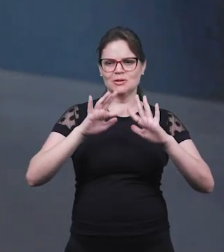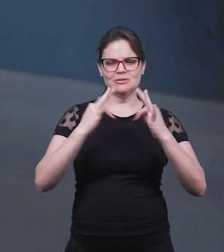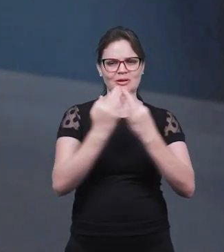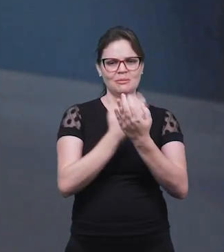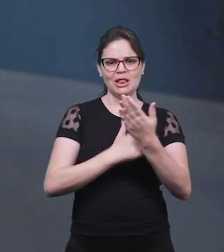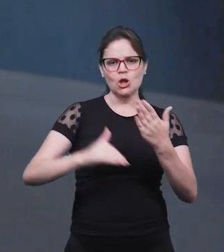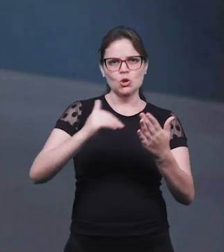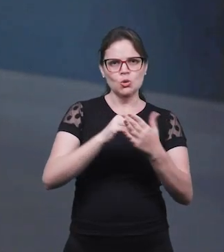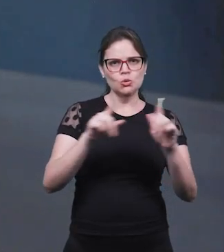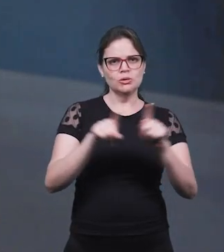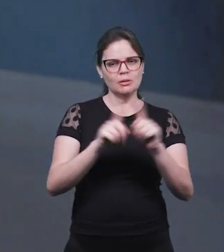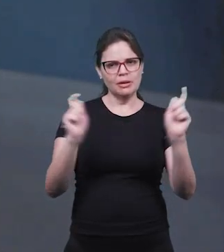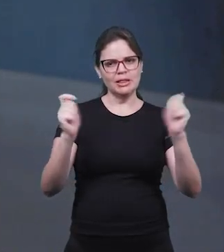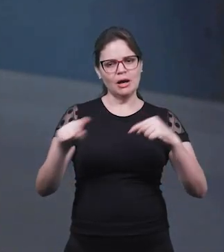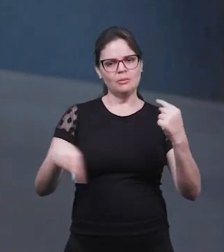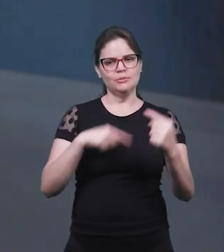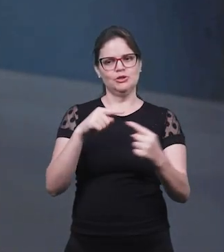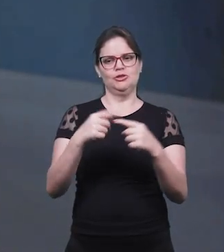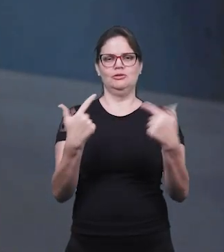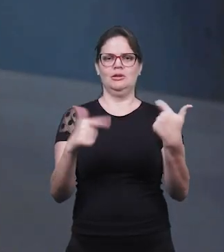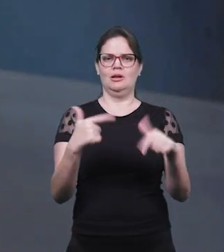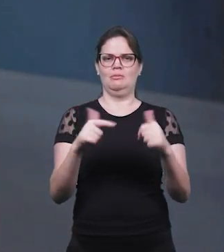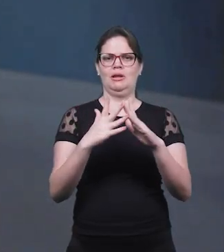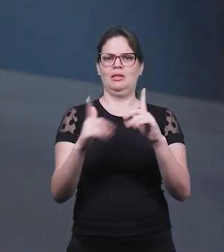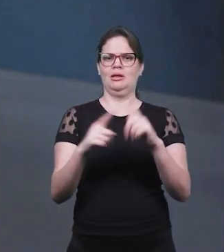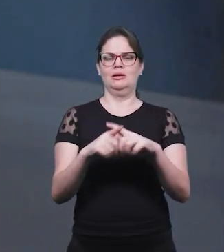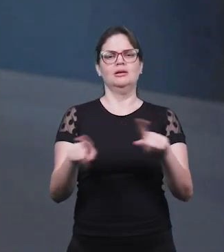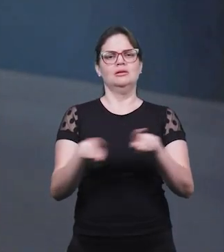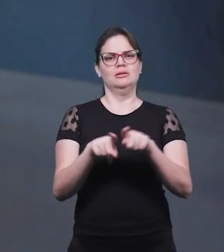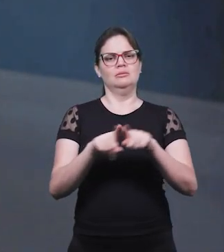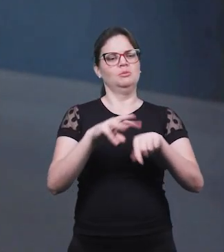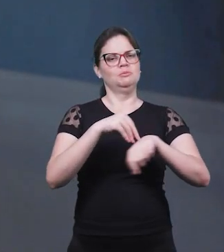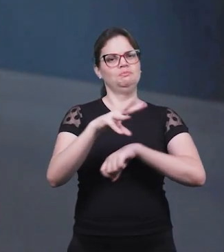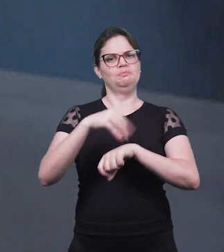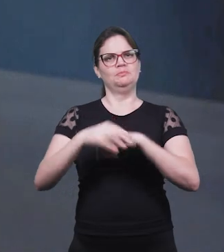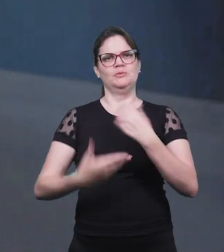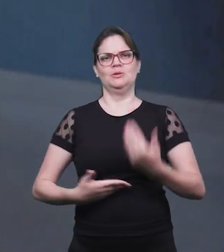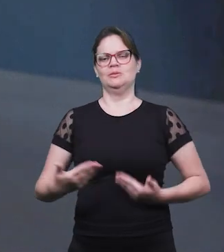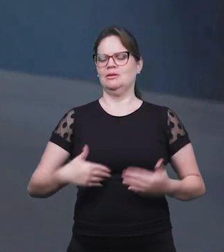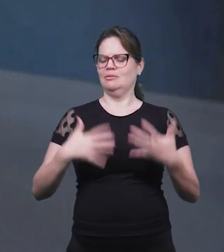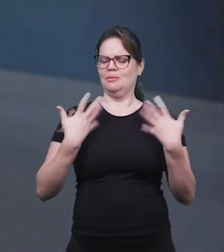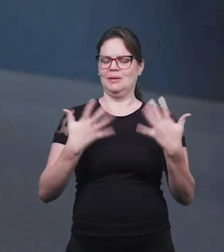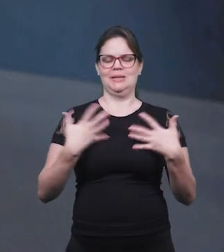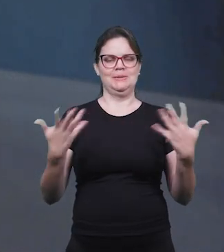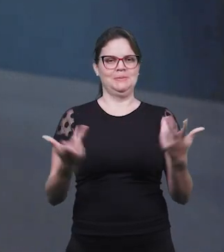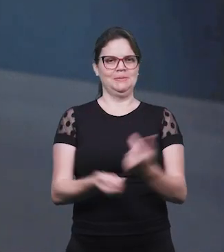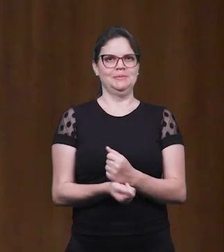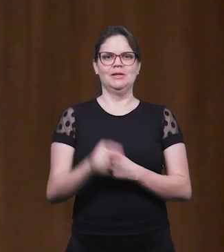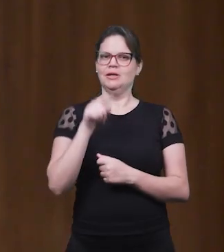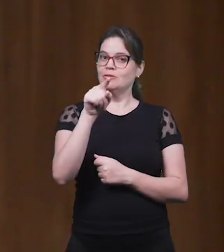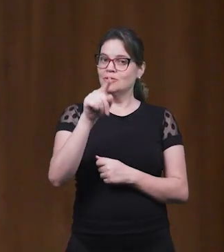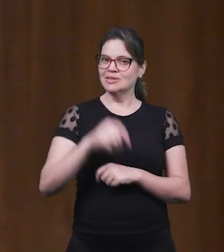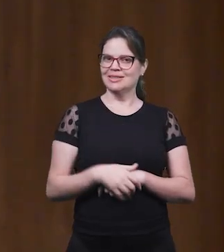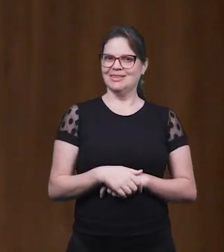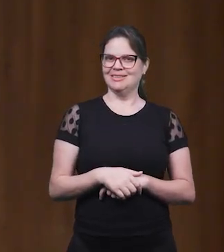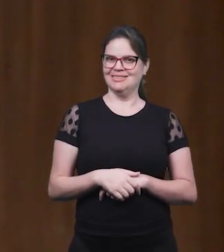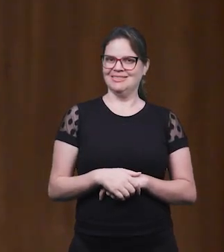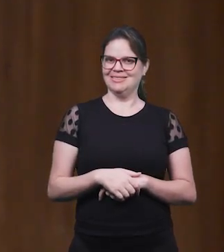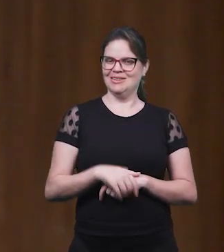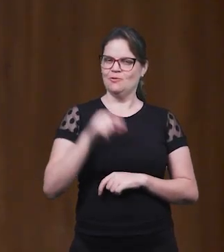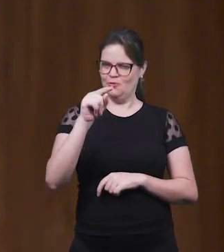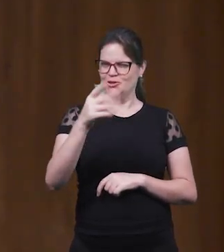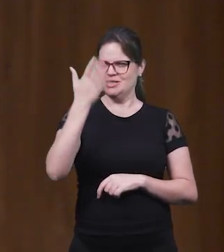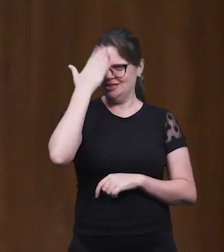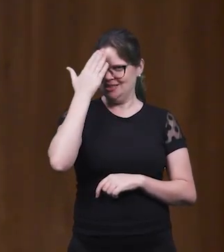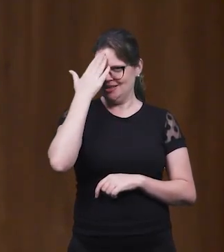tudo, sirva ao Senhor, mesmo que seja para abençoar os irmãos, é uma alegria imensa, né? Amém. E você?